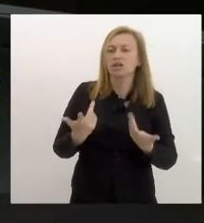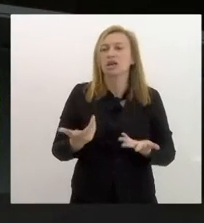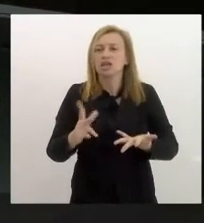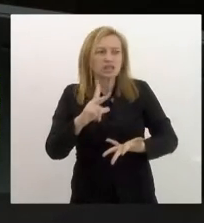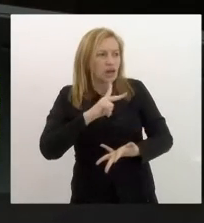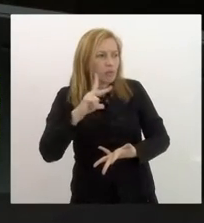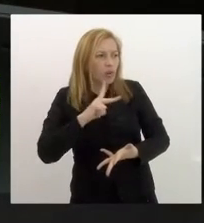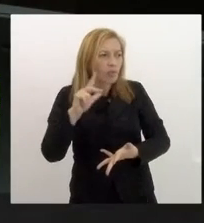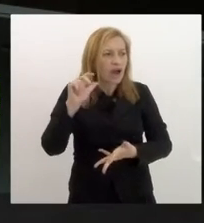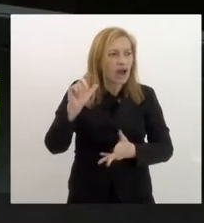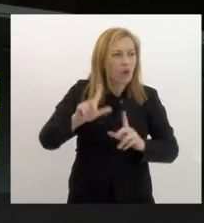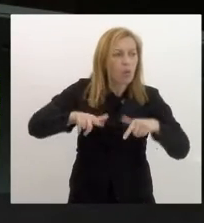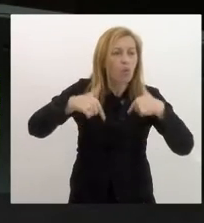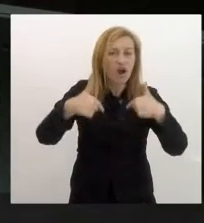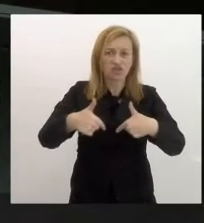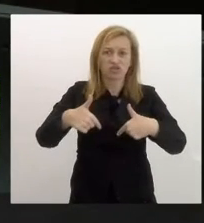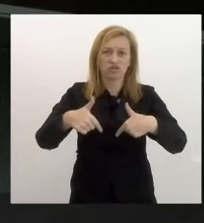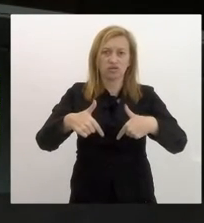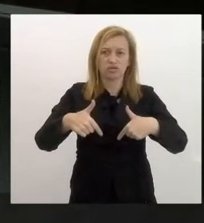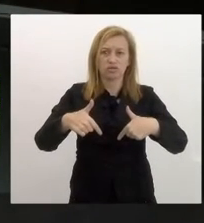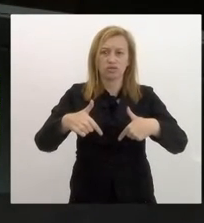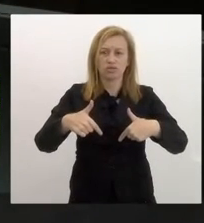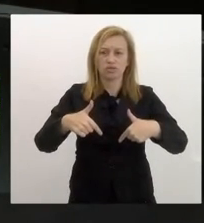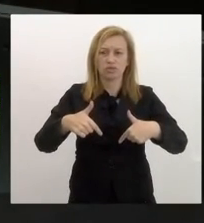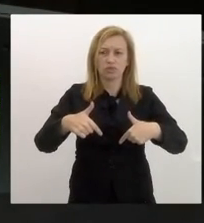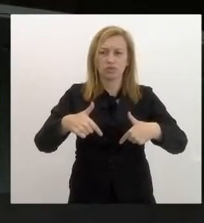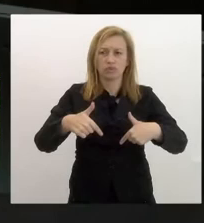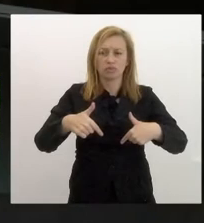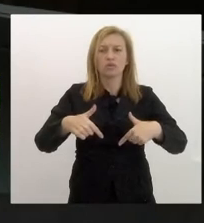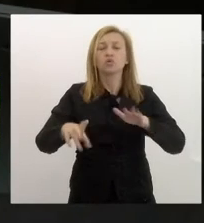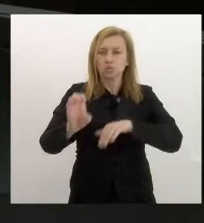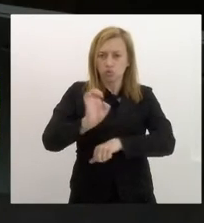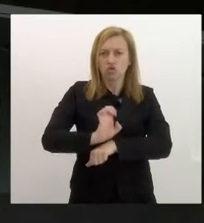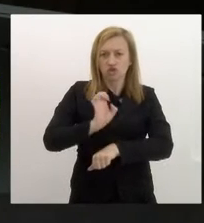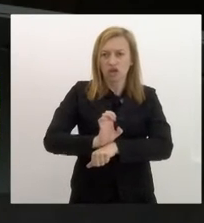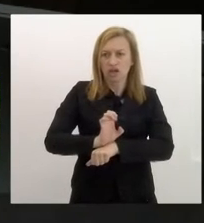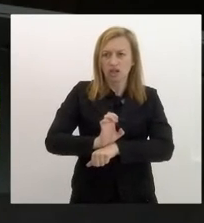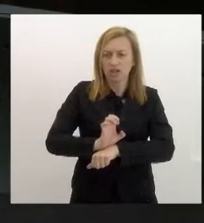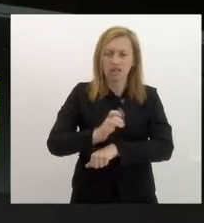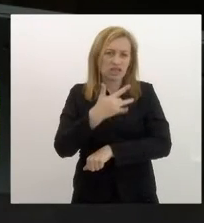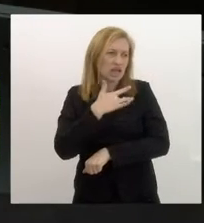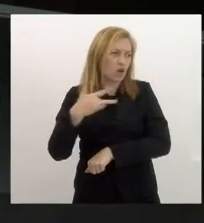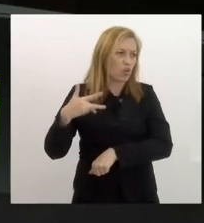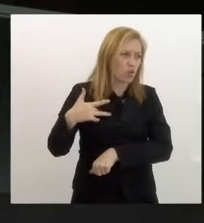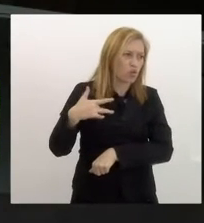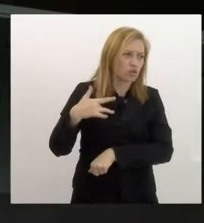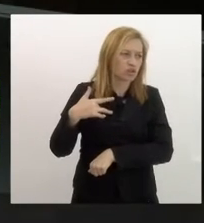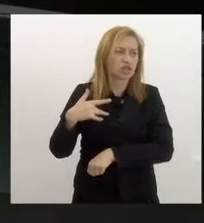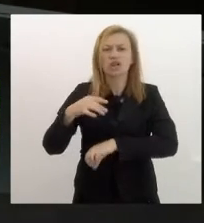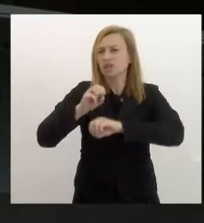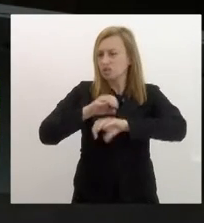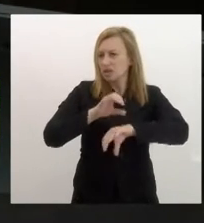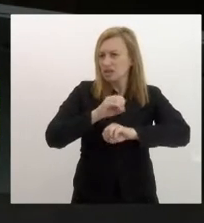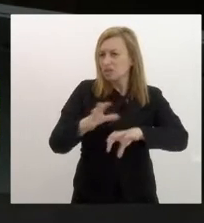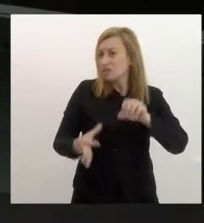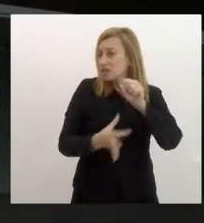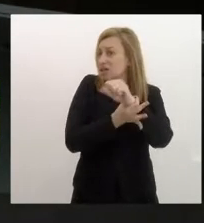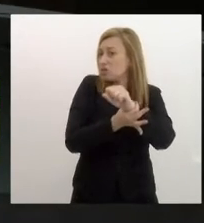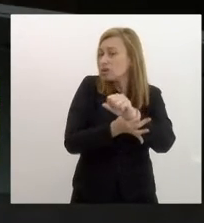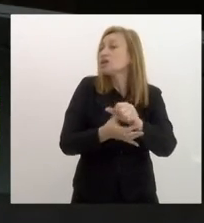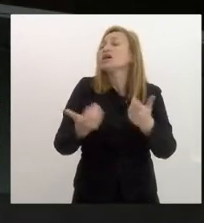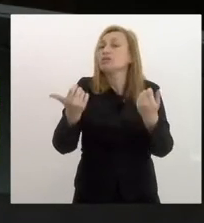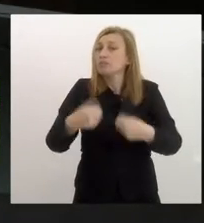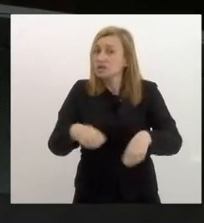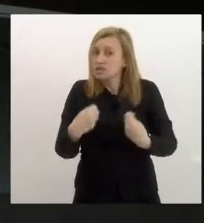da própria atividade do Estado né saúde educação segurança é